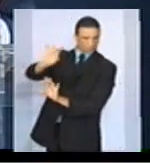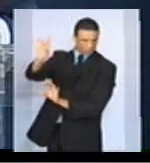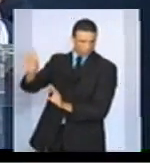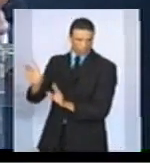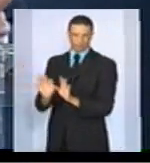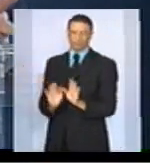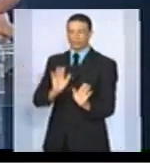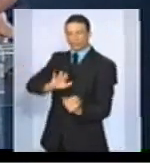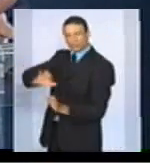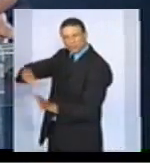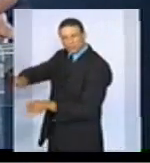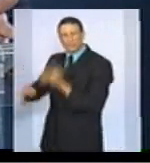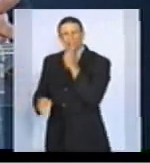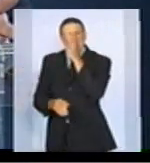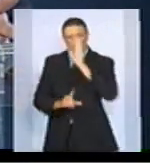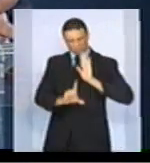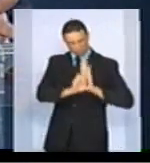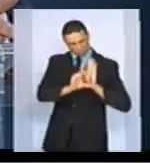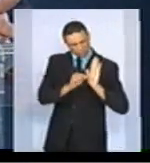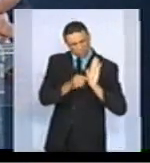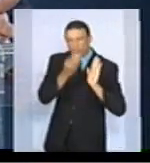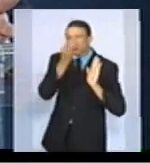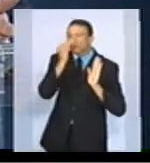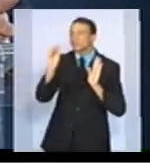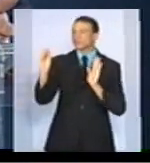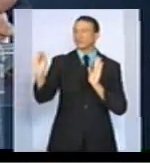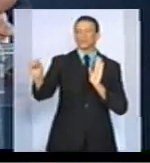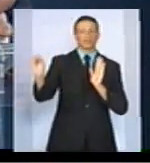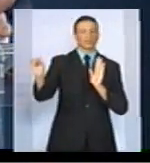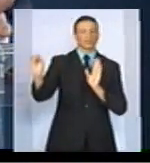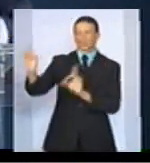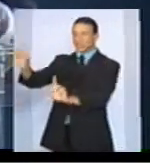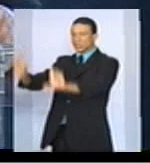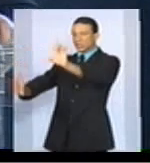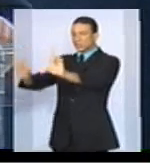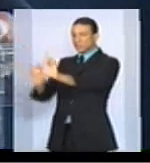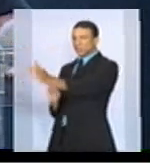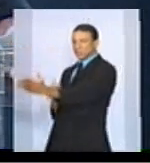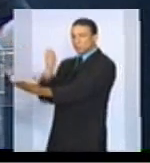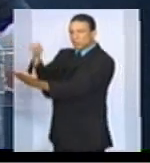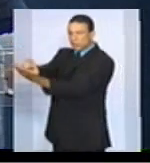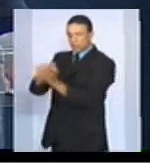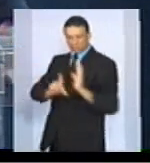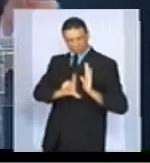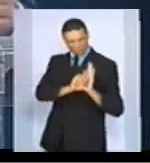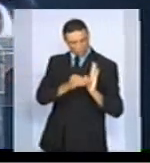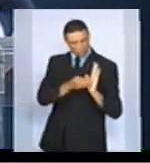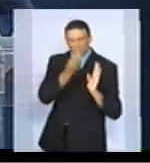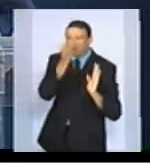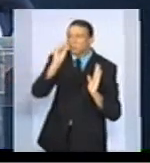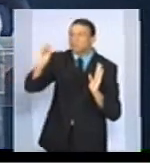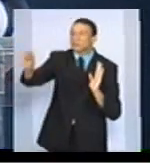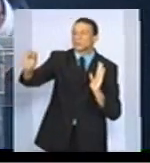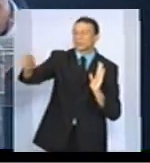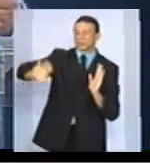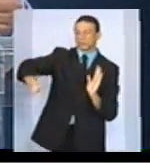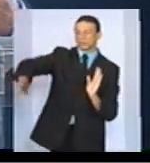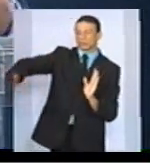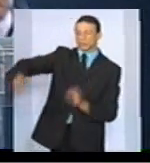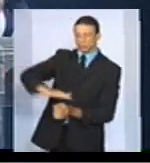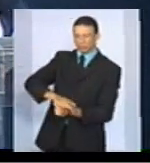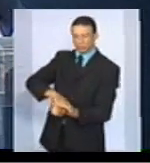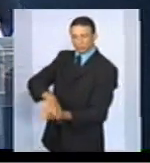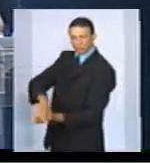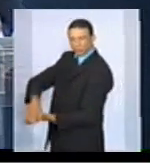função a legislação ignora totalmente a realidade até por assinatura a legislação acaba criando